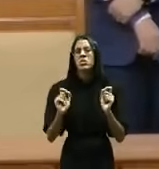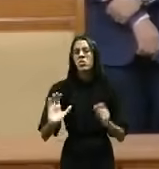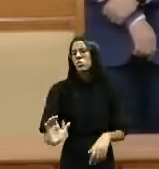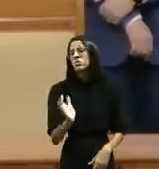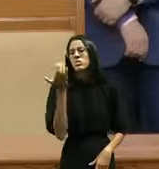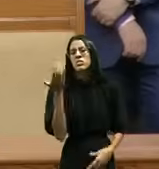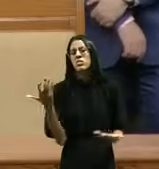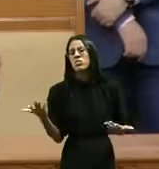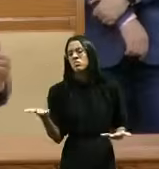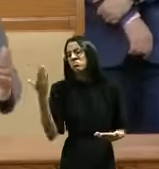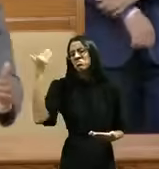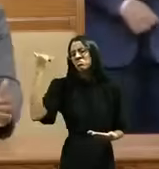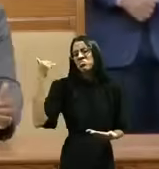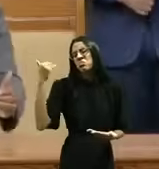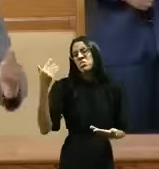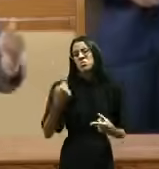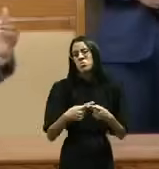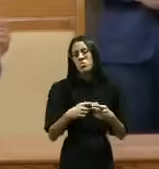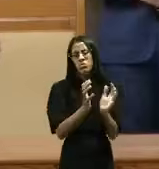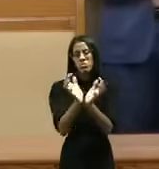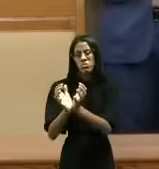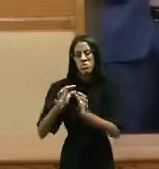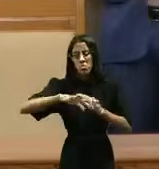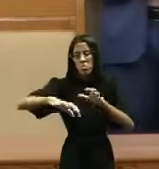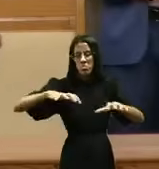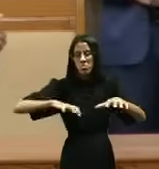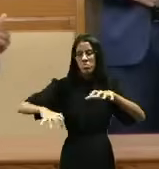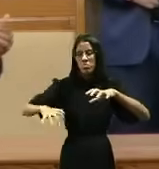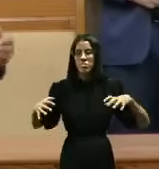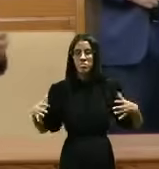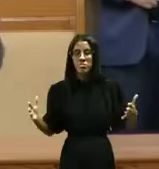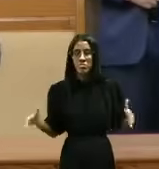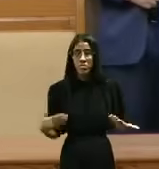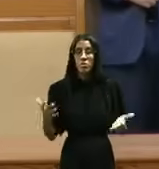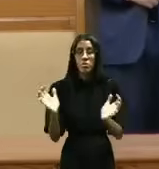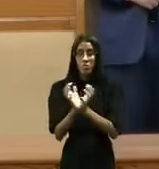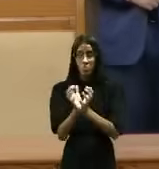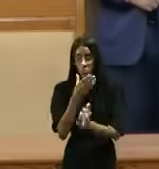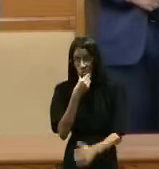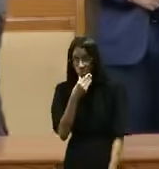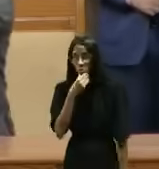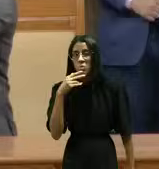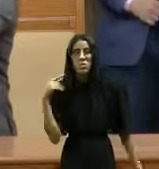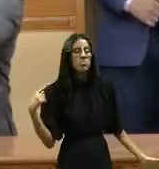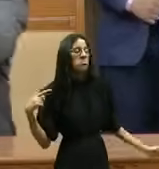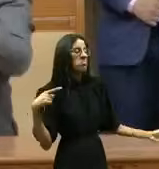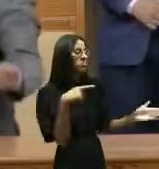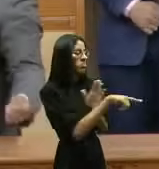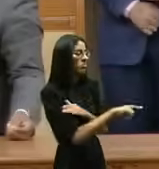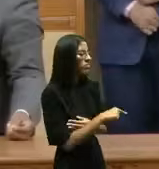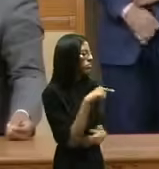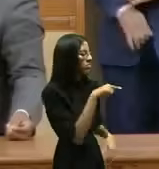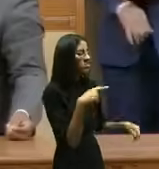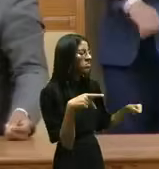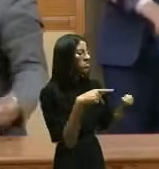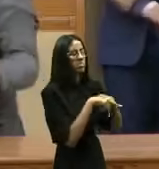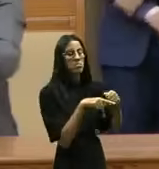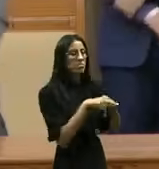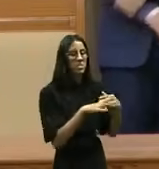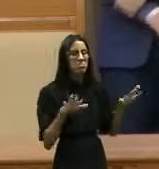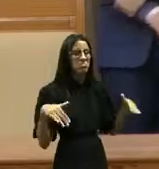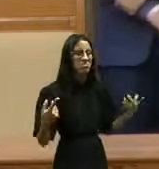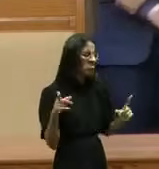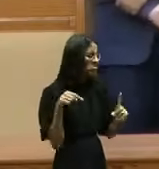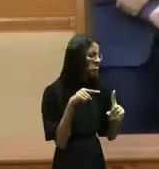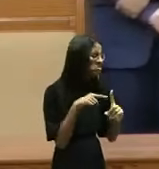divisão então eles colocaram Pedro na parede querendo saber porque que foram na casa desse homem o